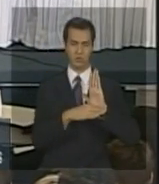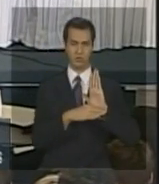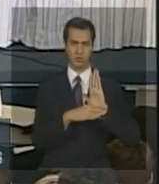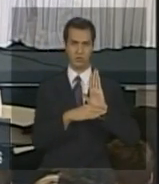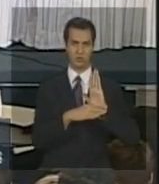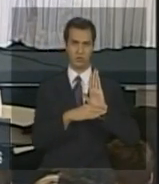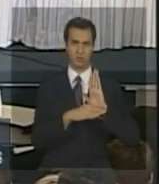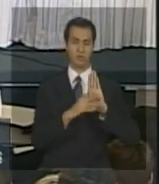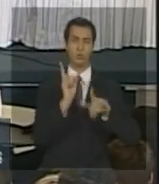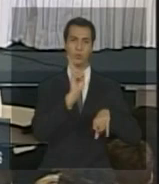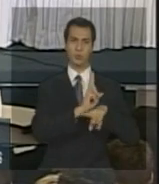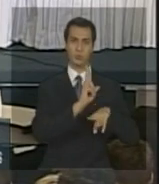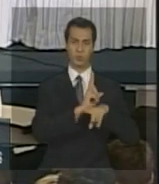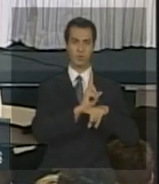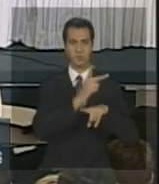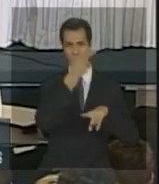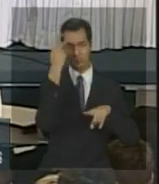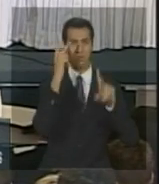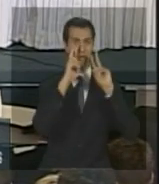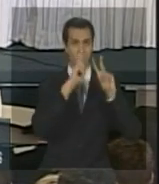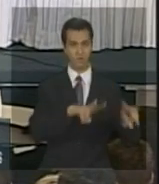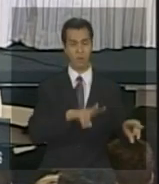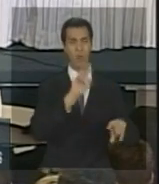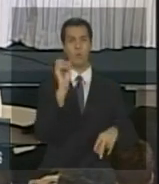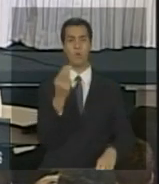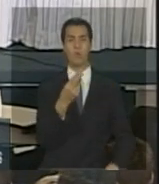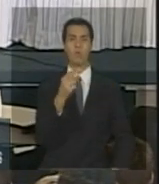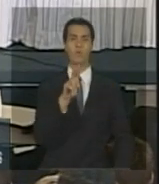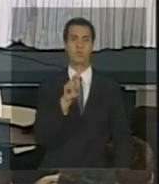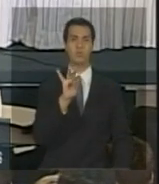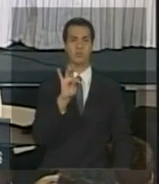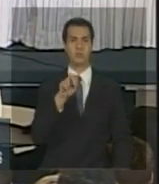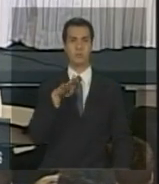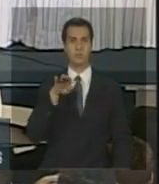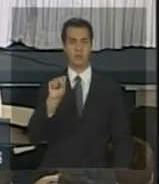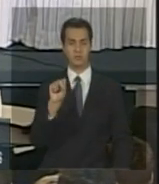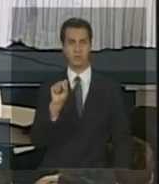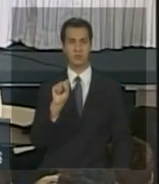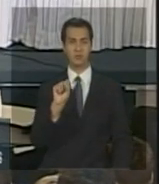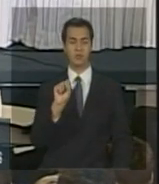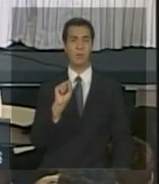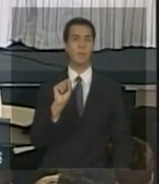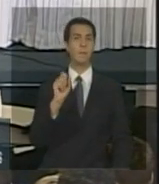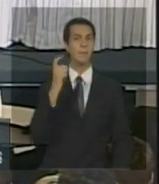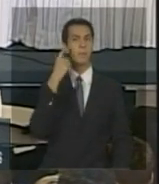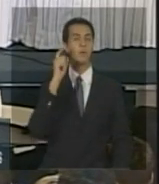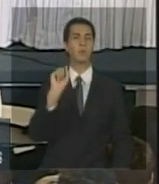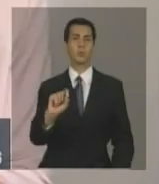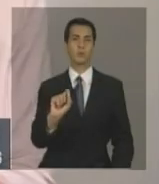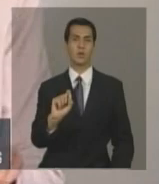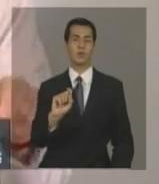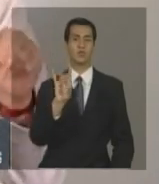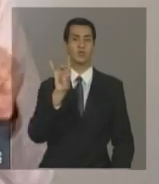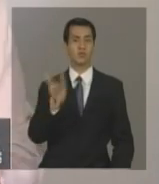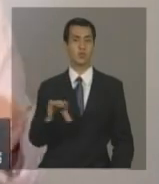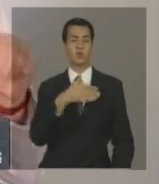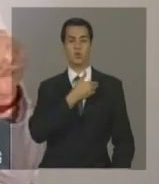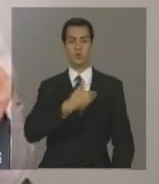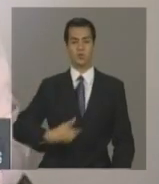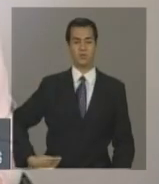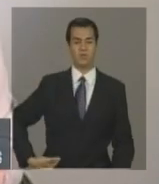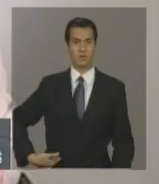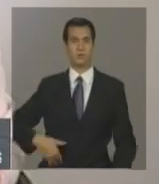testemunhas não poderiam ser exercidas exclusivamente pelo Estado, porque